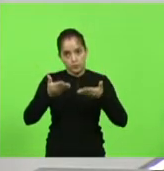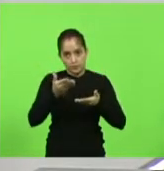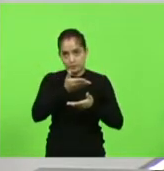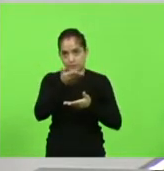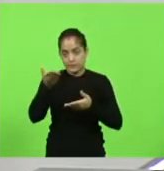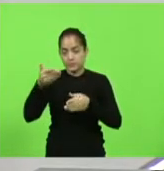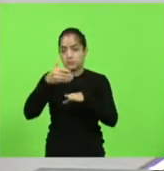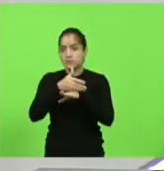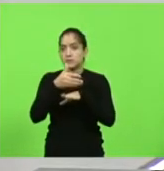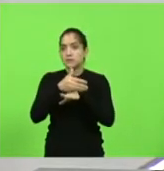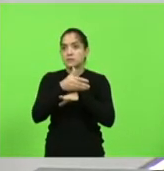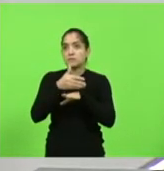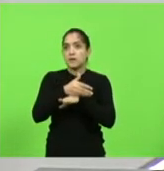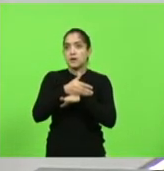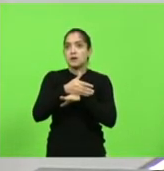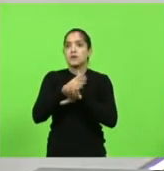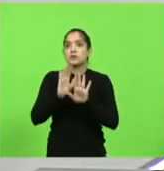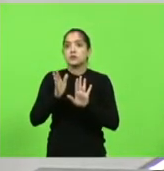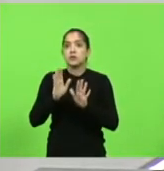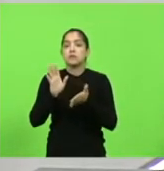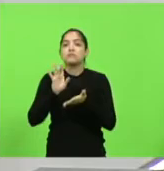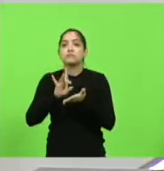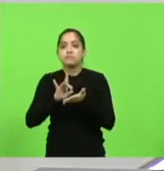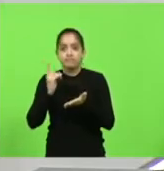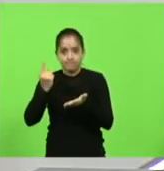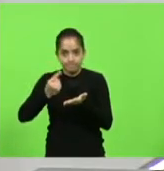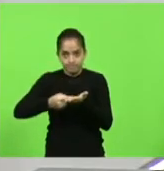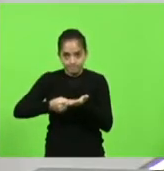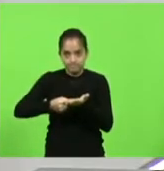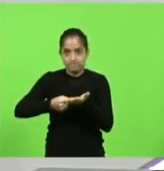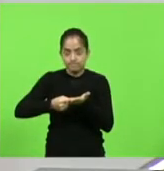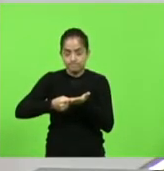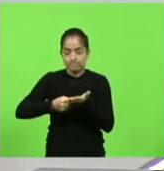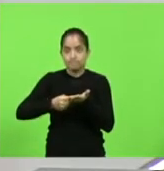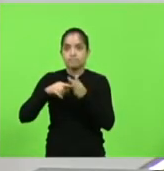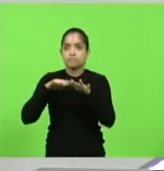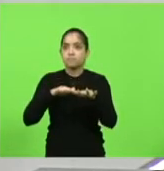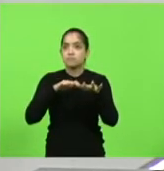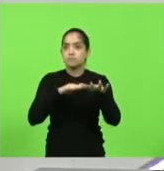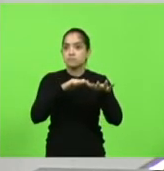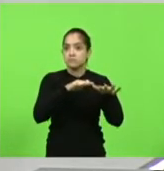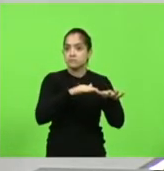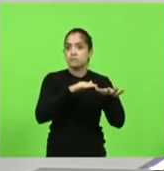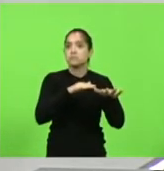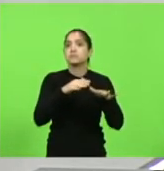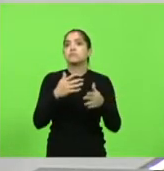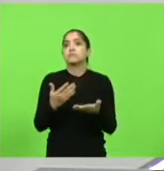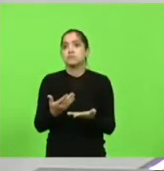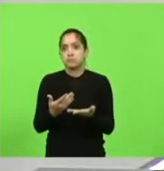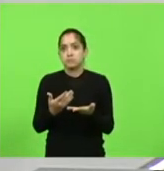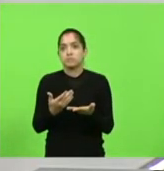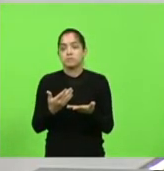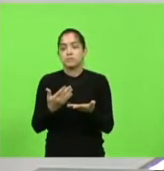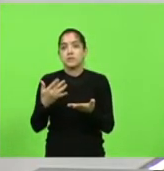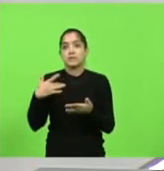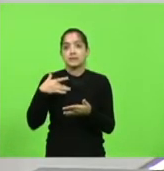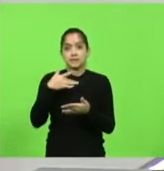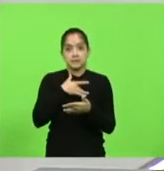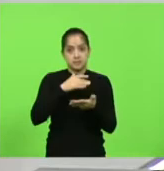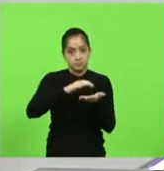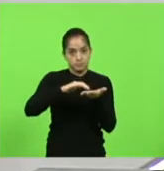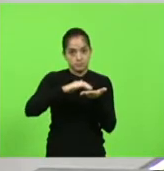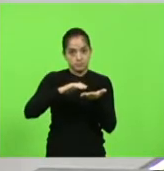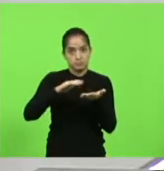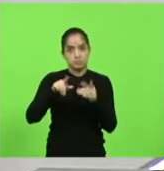participar. Já temos a confirmação da manifestação da Secretaria de Estado da Saúde. A